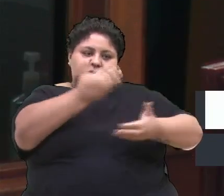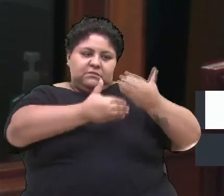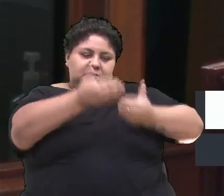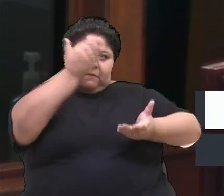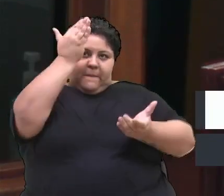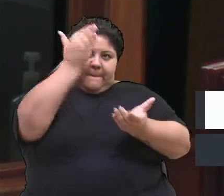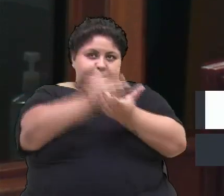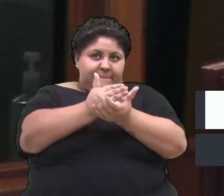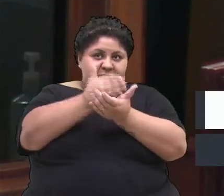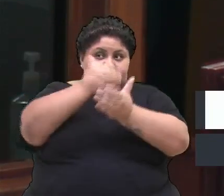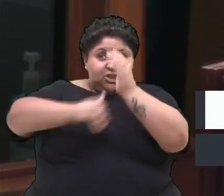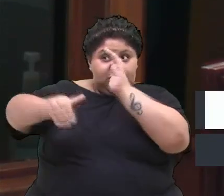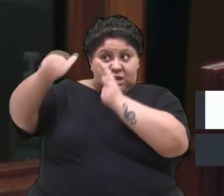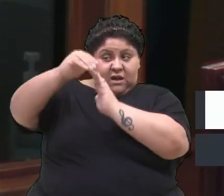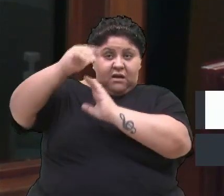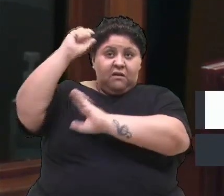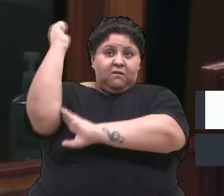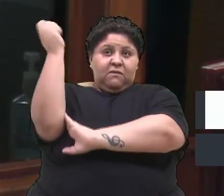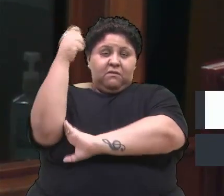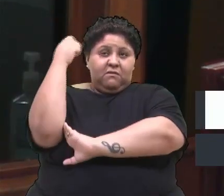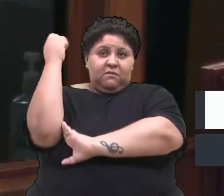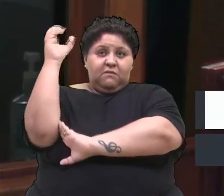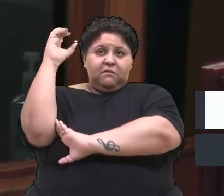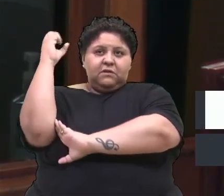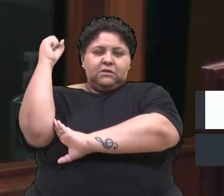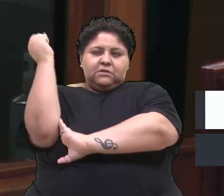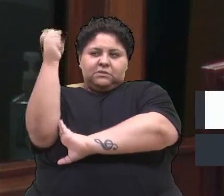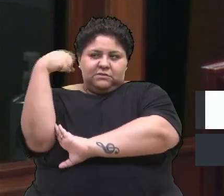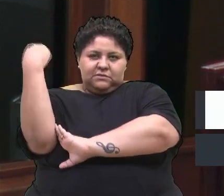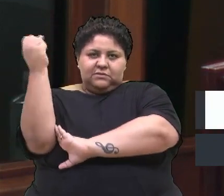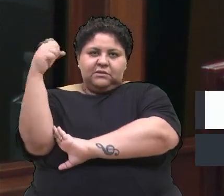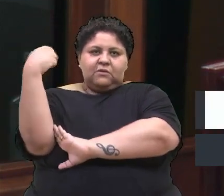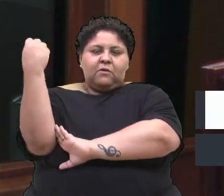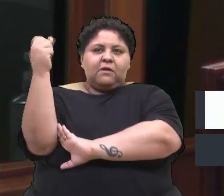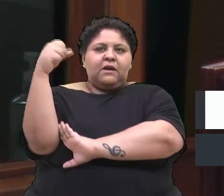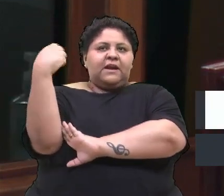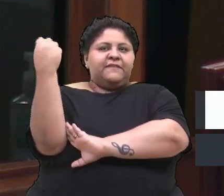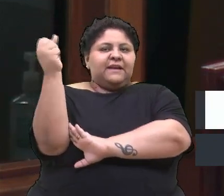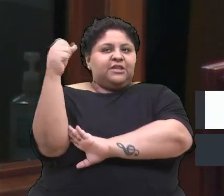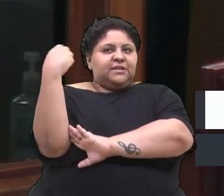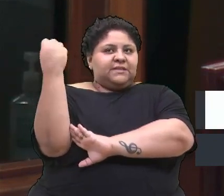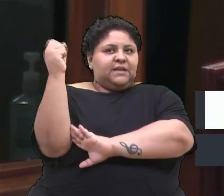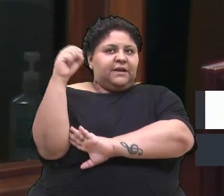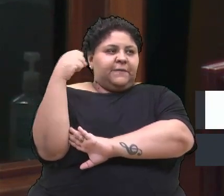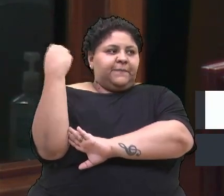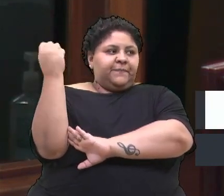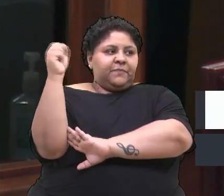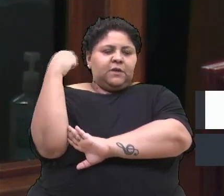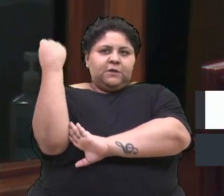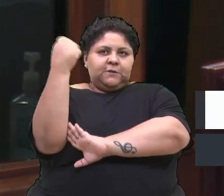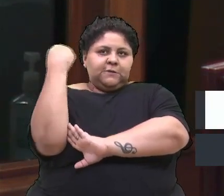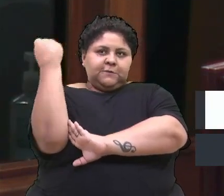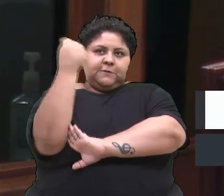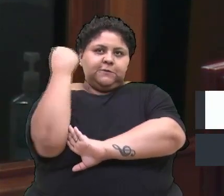alta complexidade dos 48 municípios da região. Nós agendamos